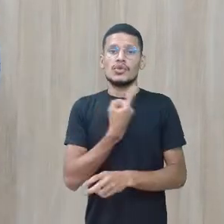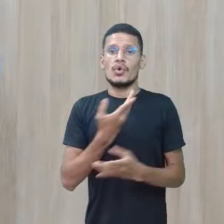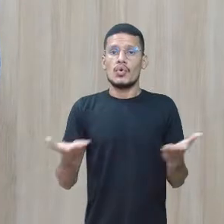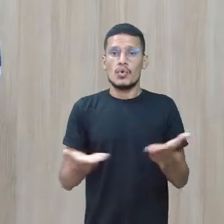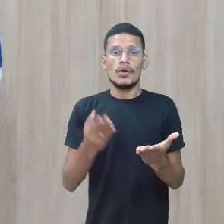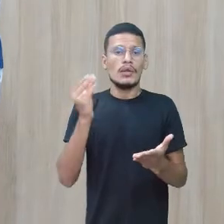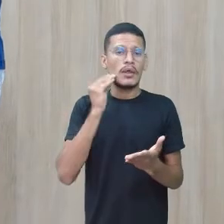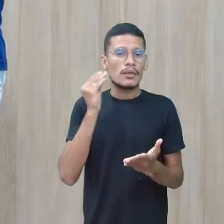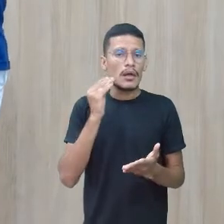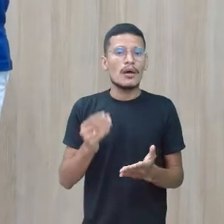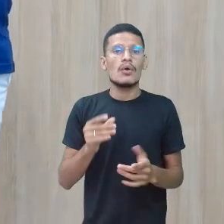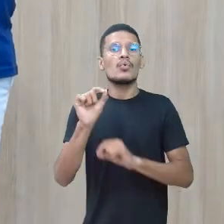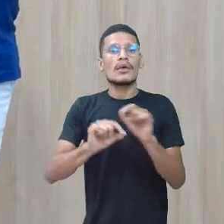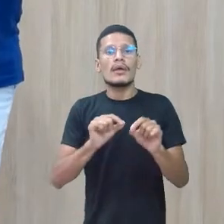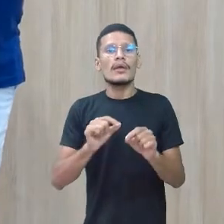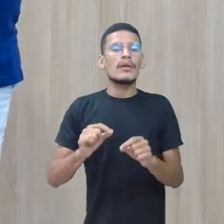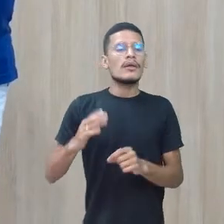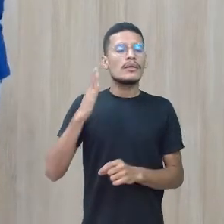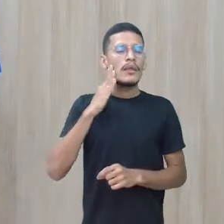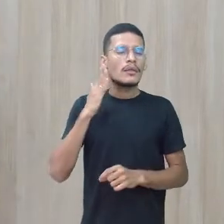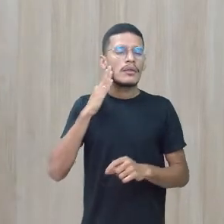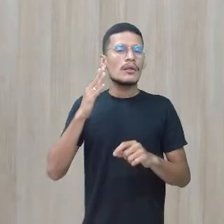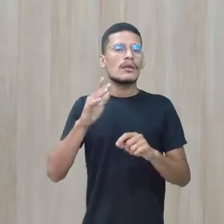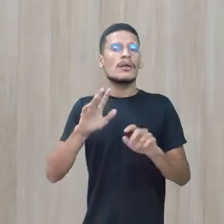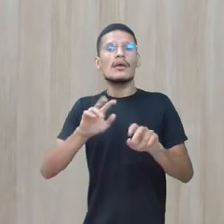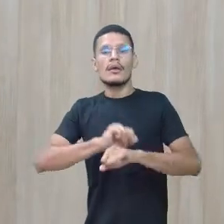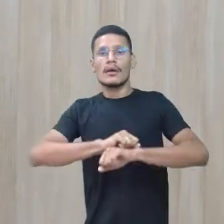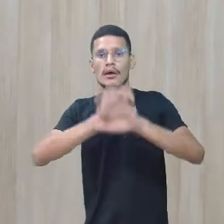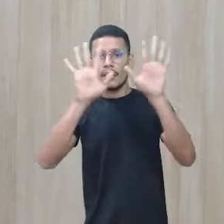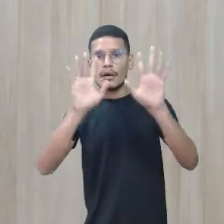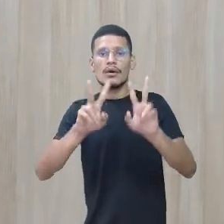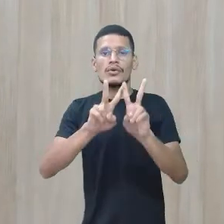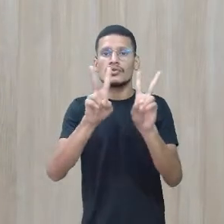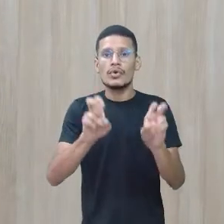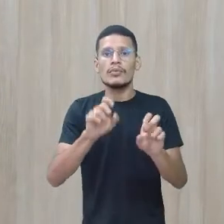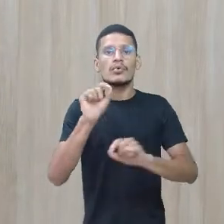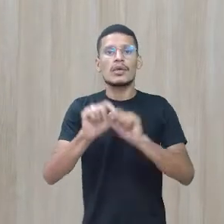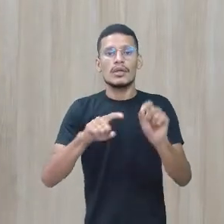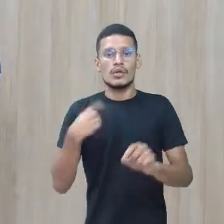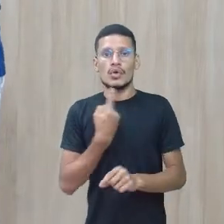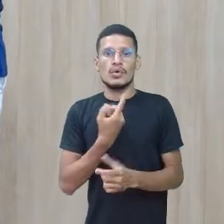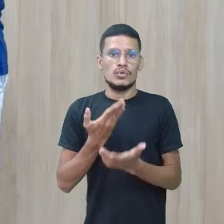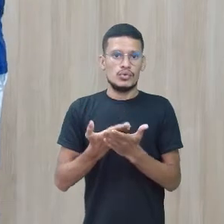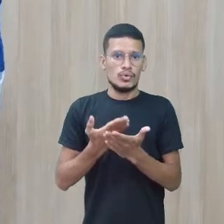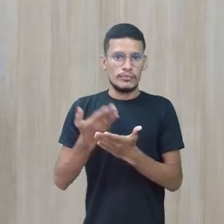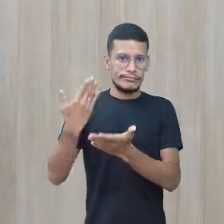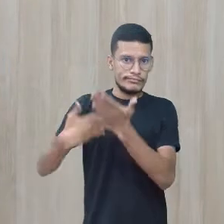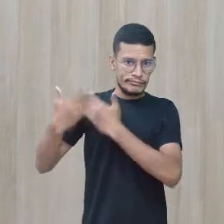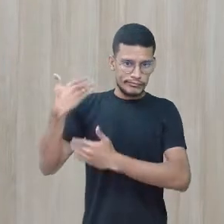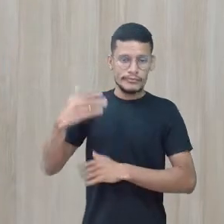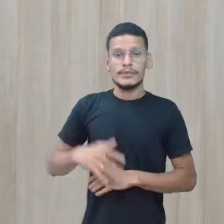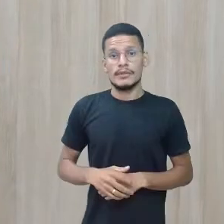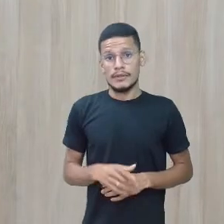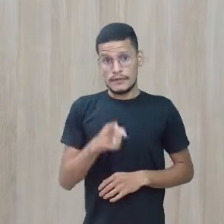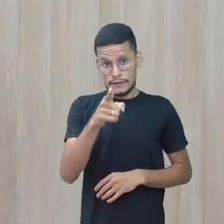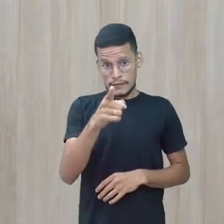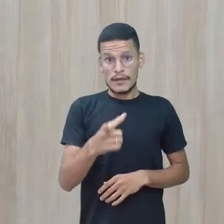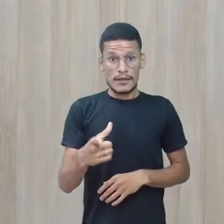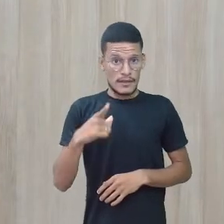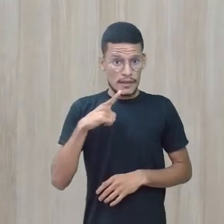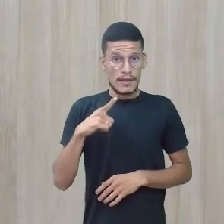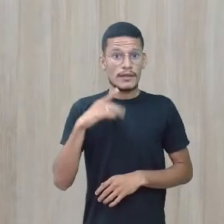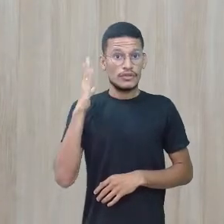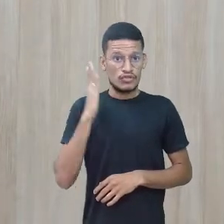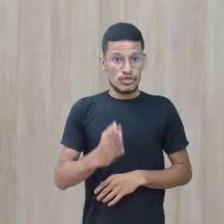aqui entender um pouco, né, recapitulando aí o que foi que a gente viu na aula passada. Então, se você